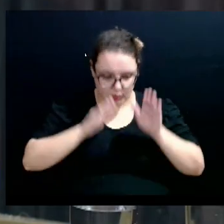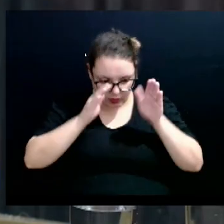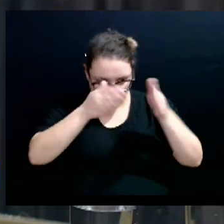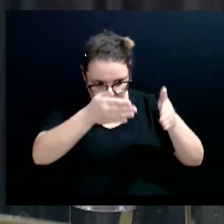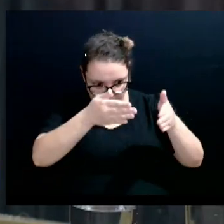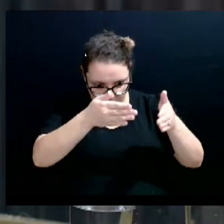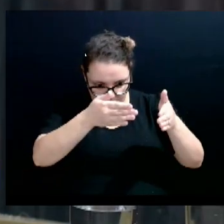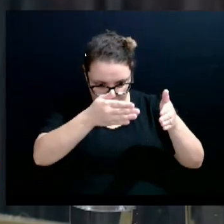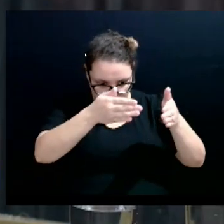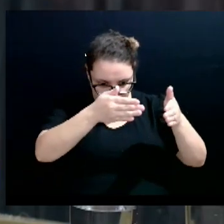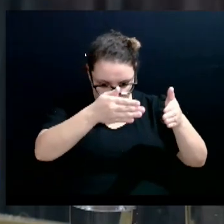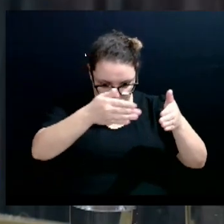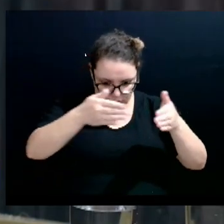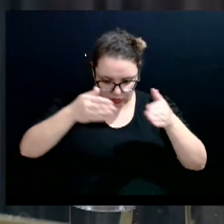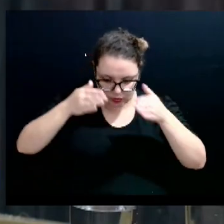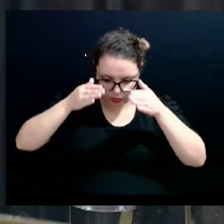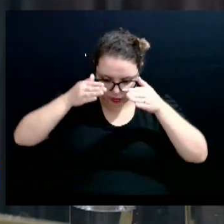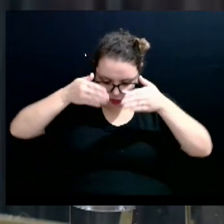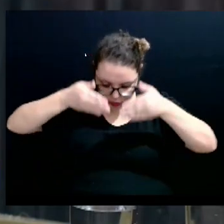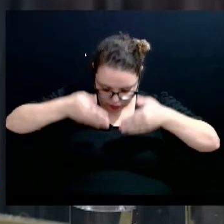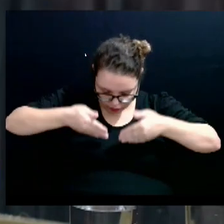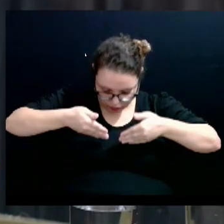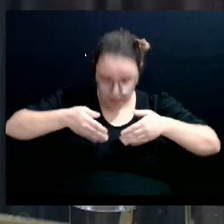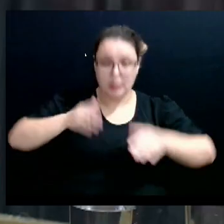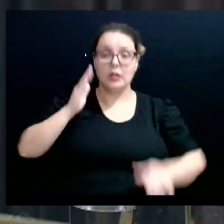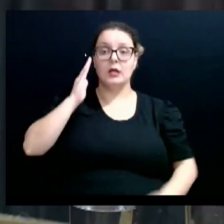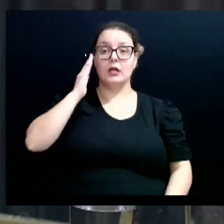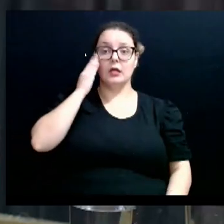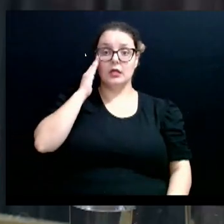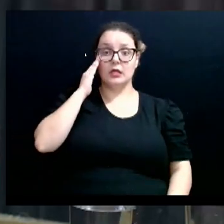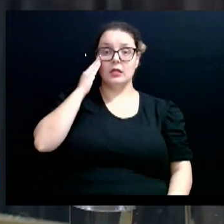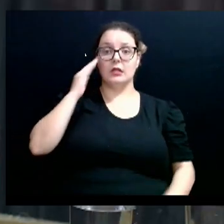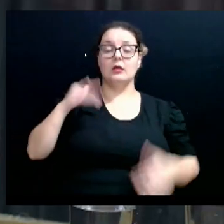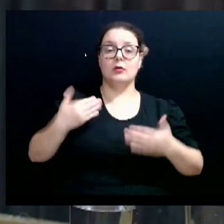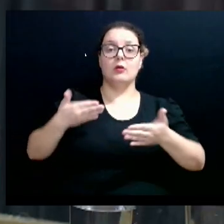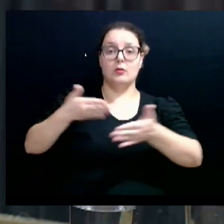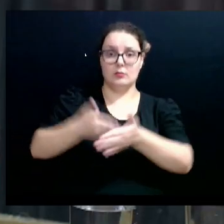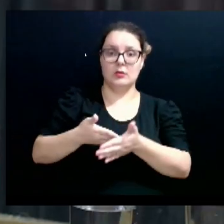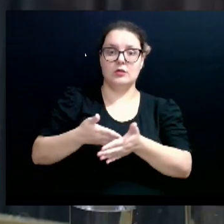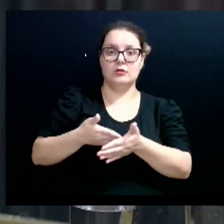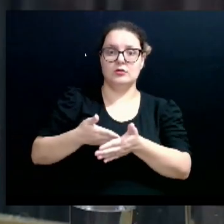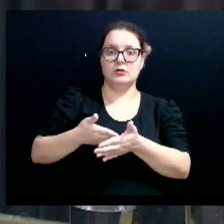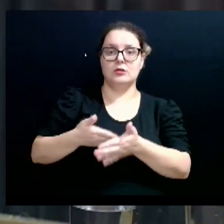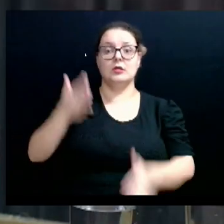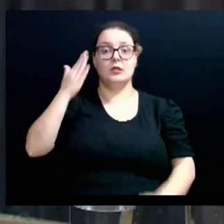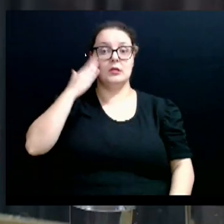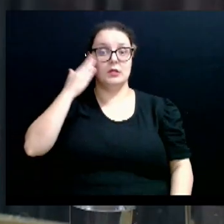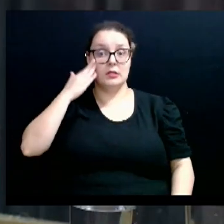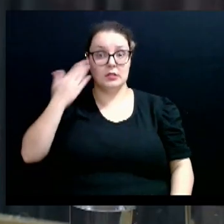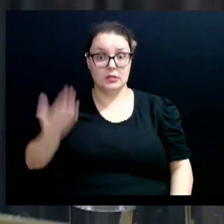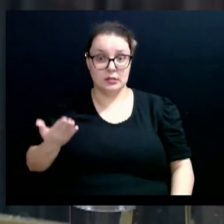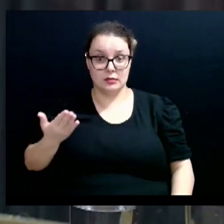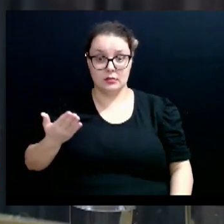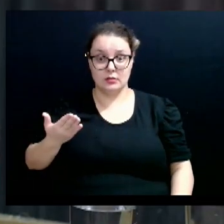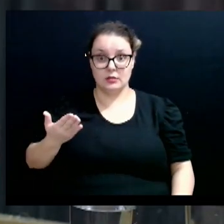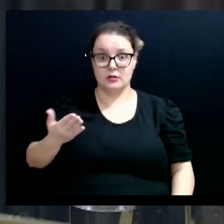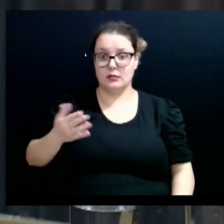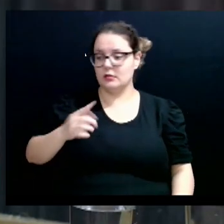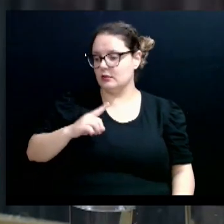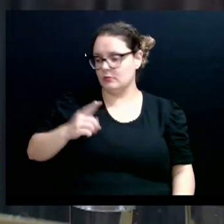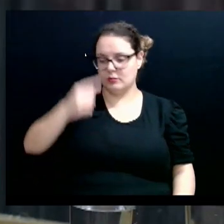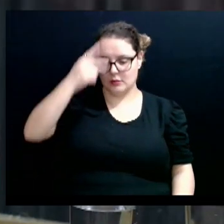para si mesmo, entender qual é o limite, né? Entender que não cabe a ele modificar